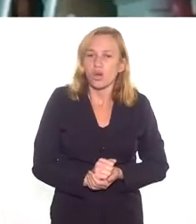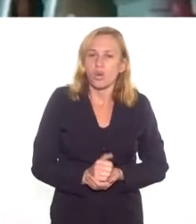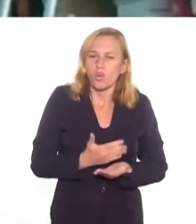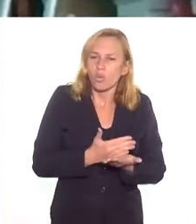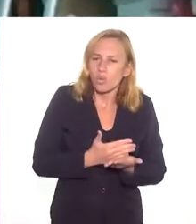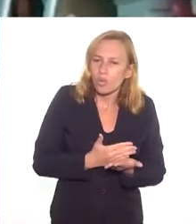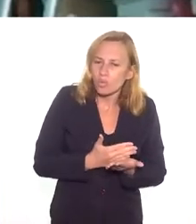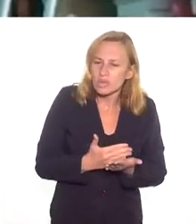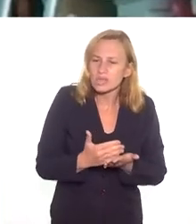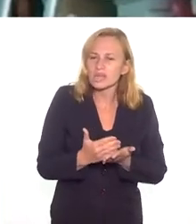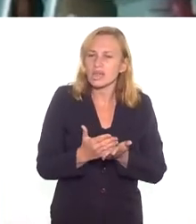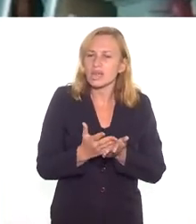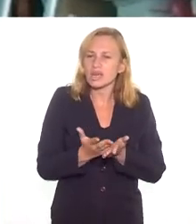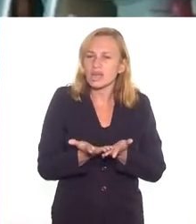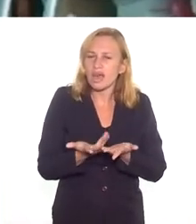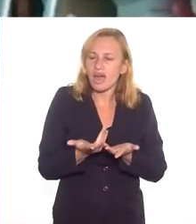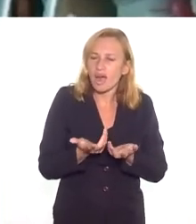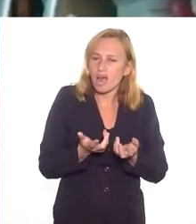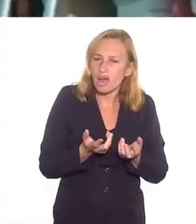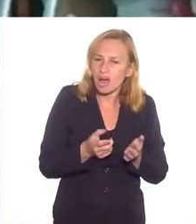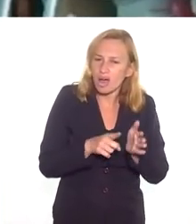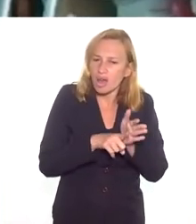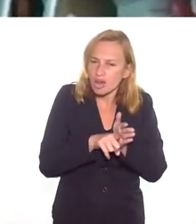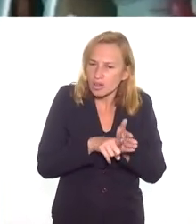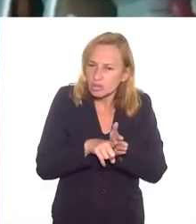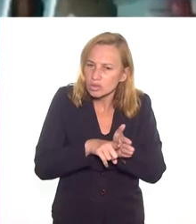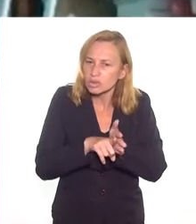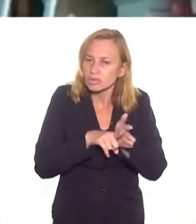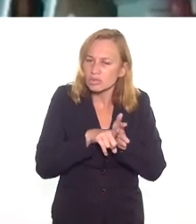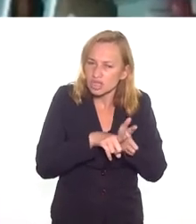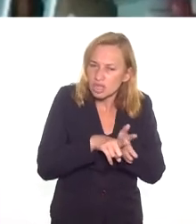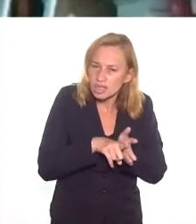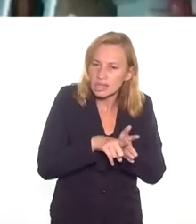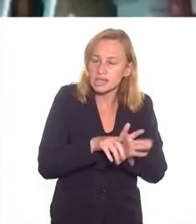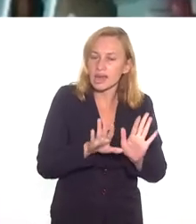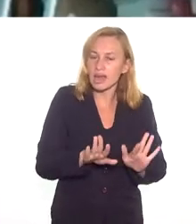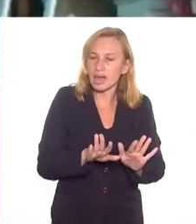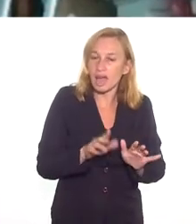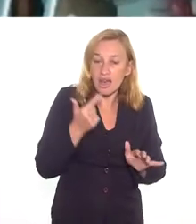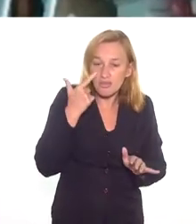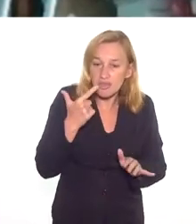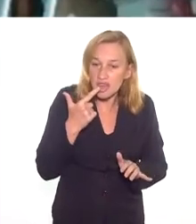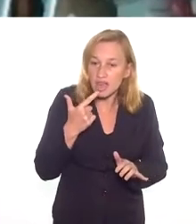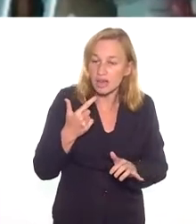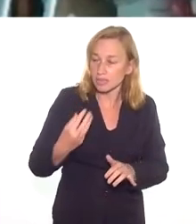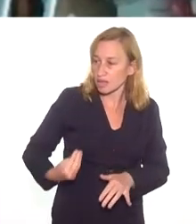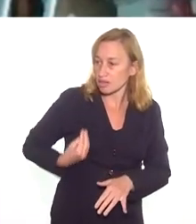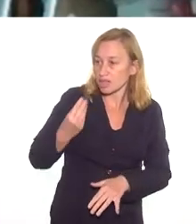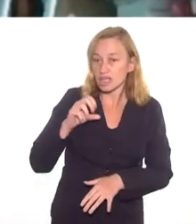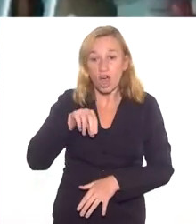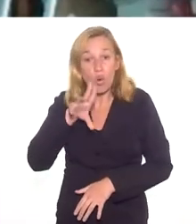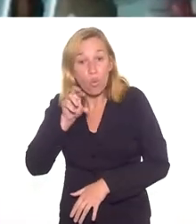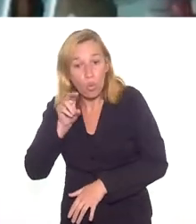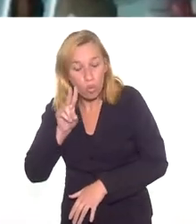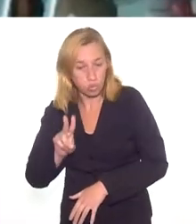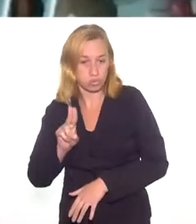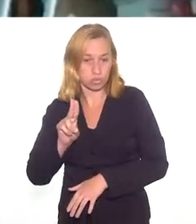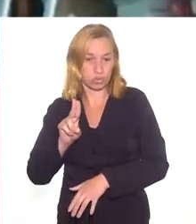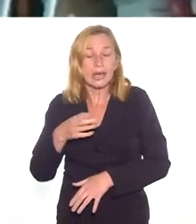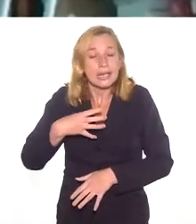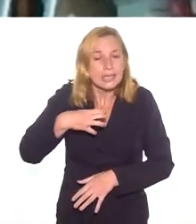inglês, comecei a buscar uma opção depois da minha permanência na